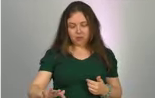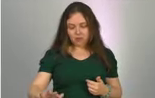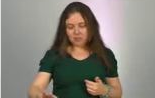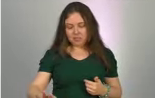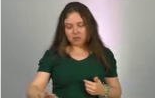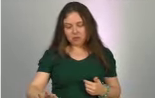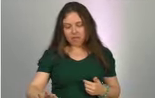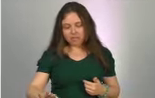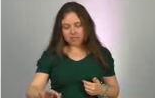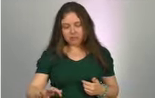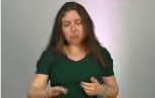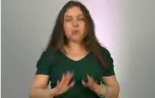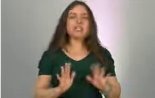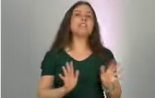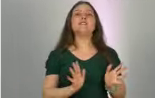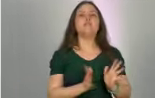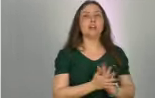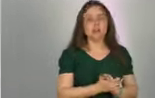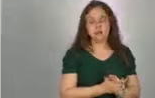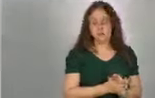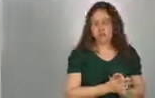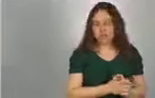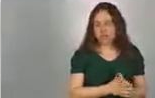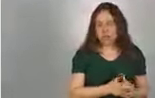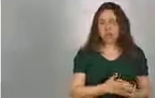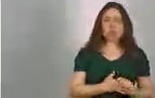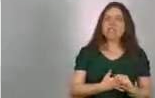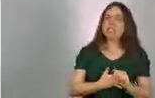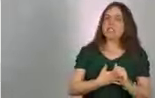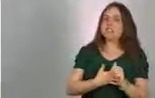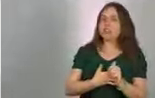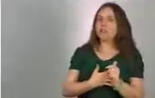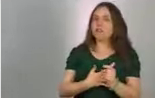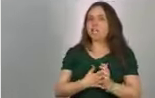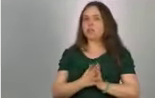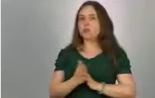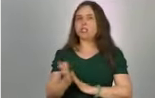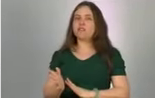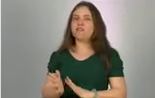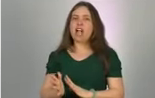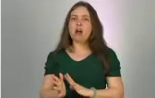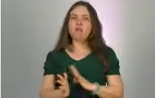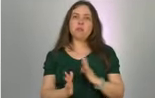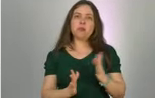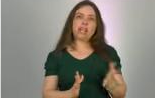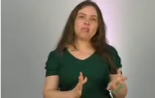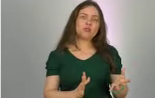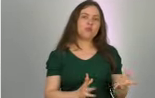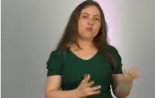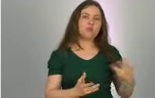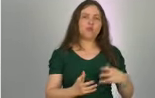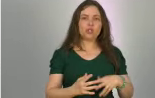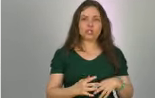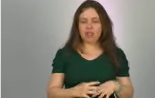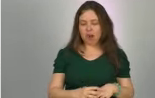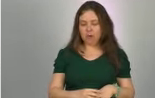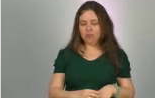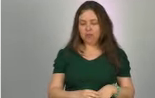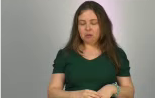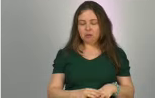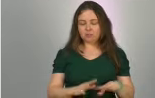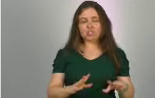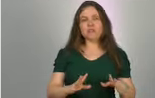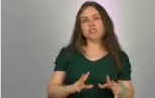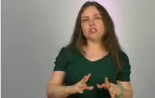então nós começamos com a questão de preservar e Pode parecer estranho falar de preservar algo impresso no mundo